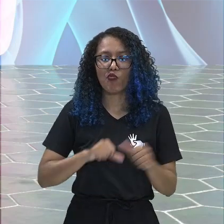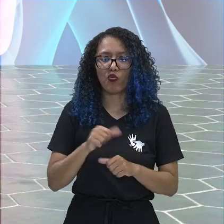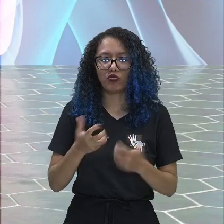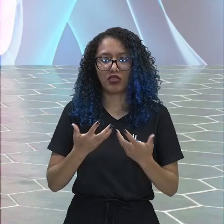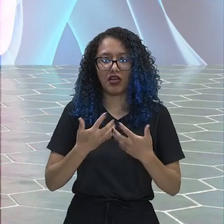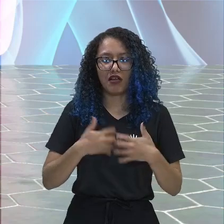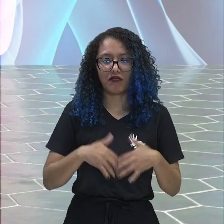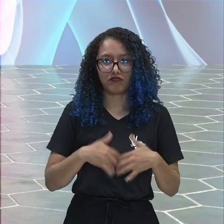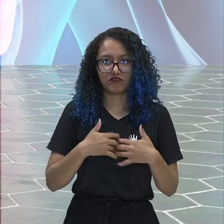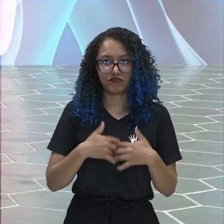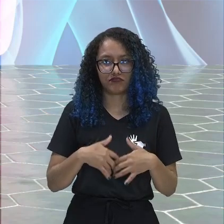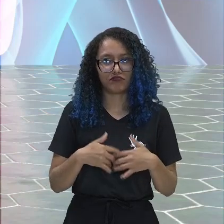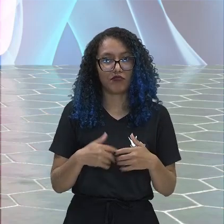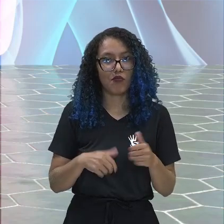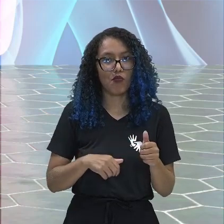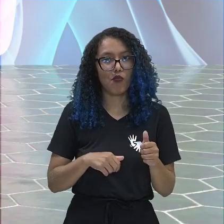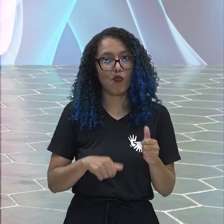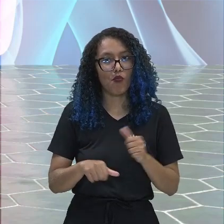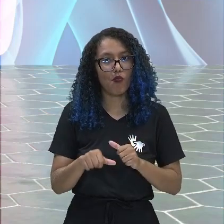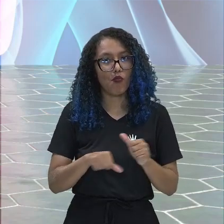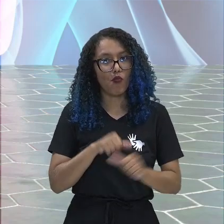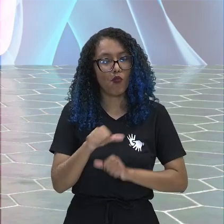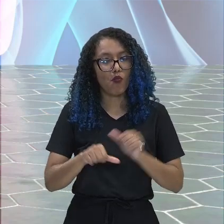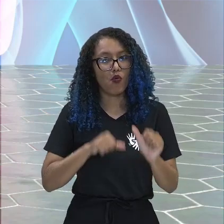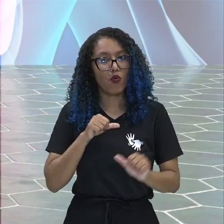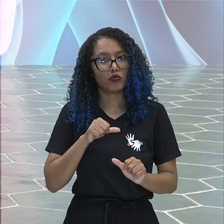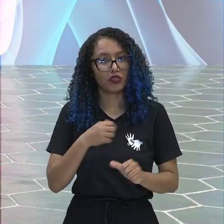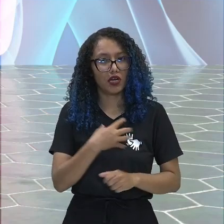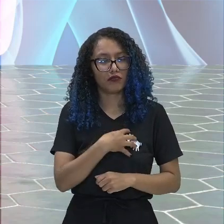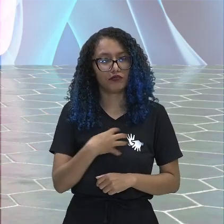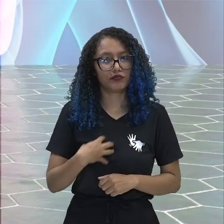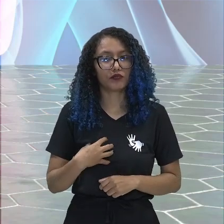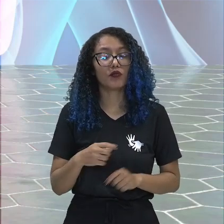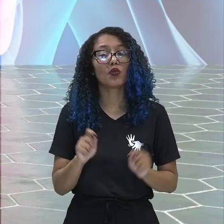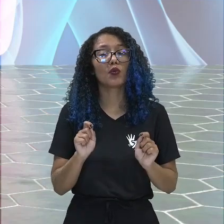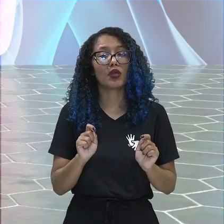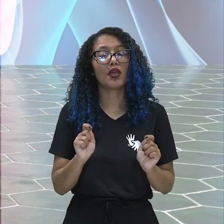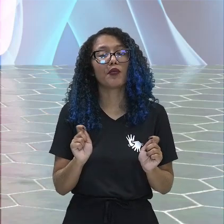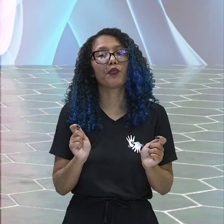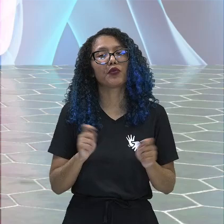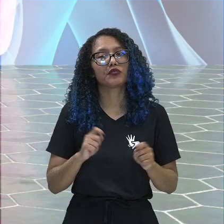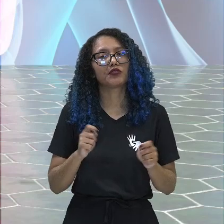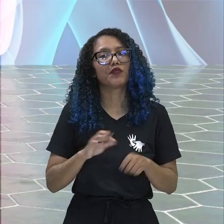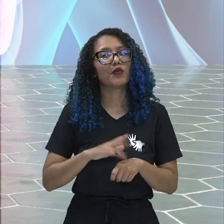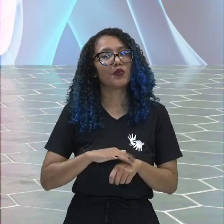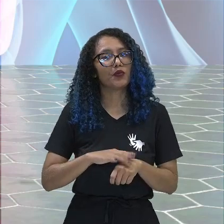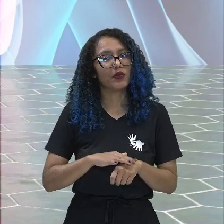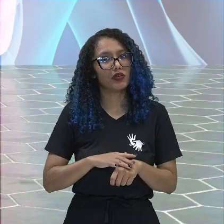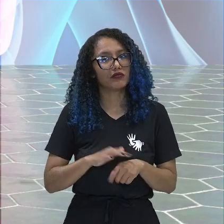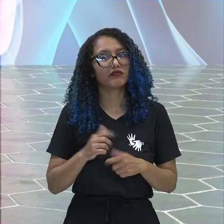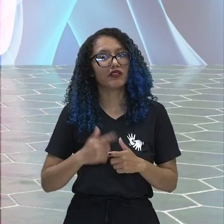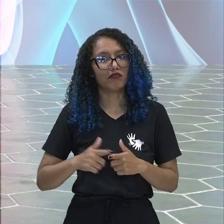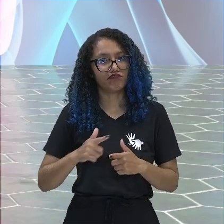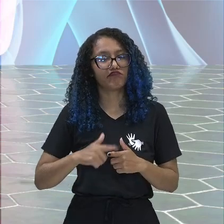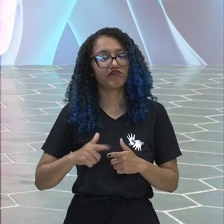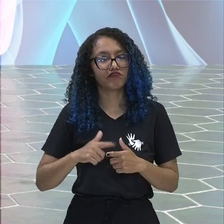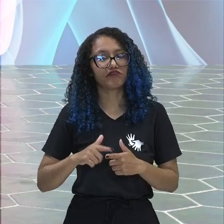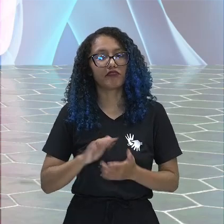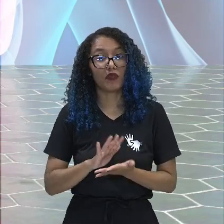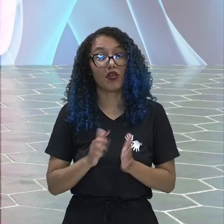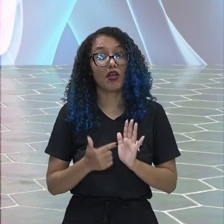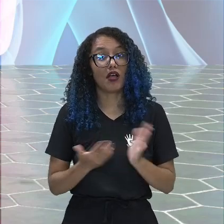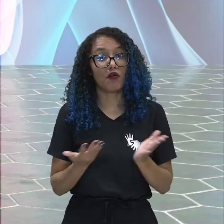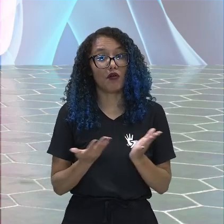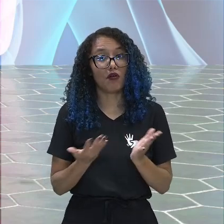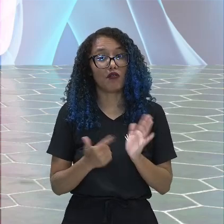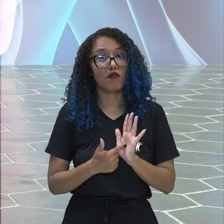do funcionamento dos órgãos do sistema respiratório pode ali causar doenças. Então, nós vamos ver algumas